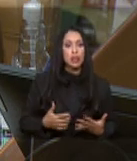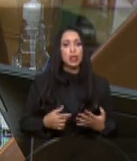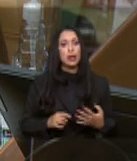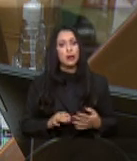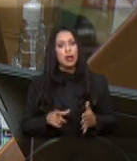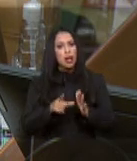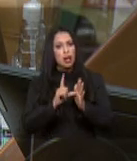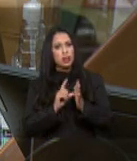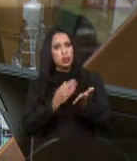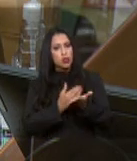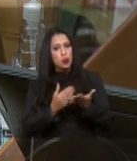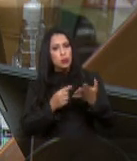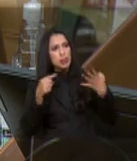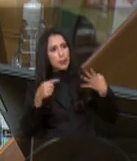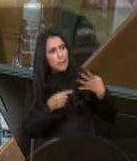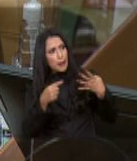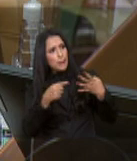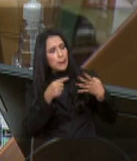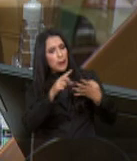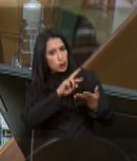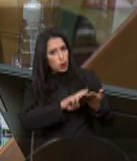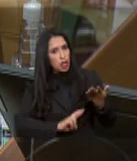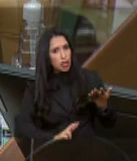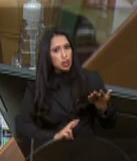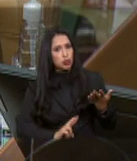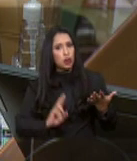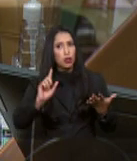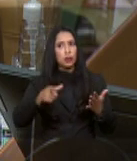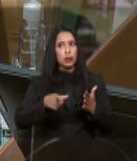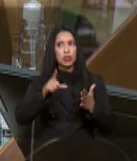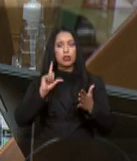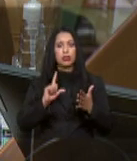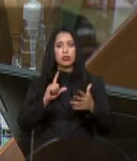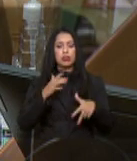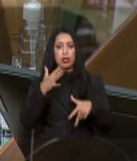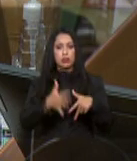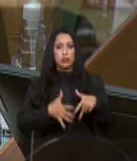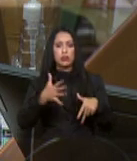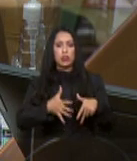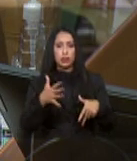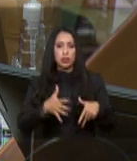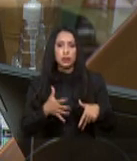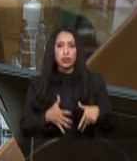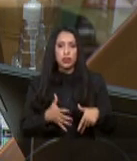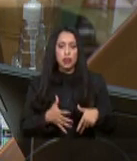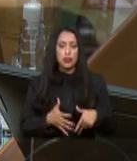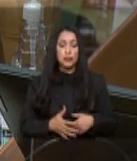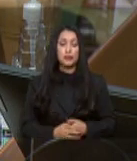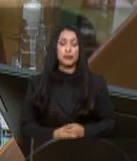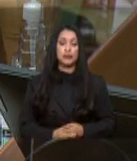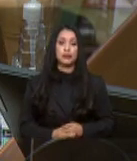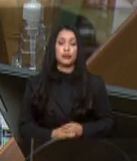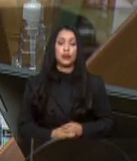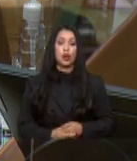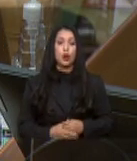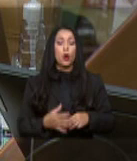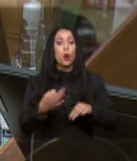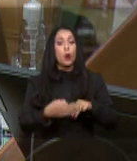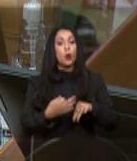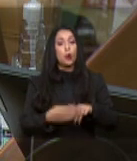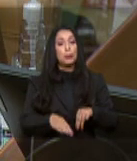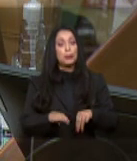os itens centrais deste relatório e antes de ouvir as sustentações orais, que o ministro que chegou